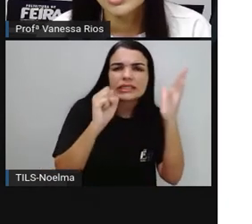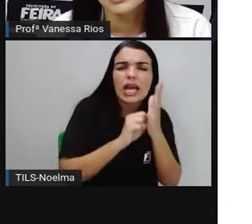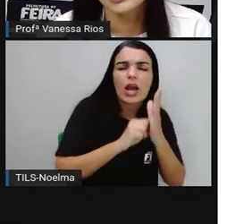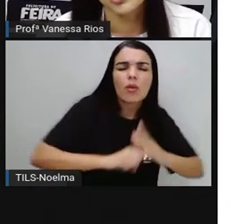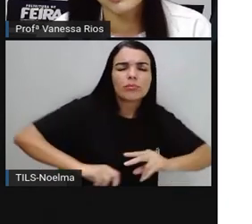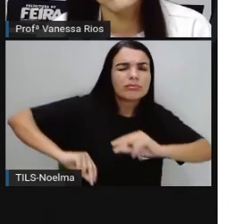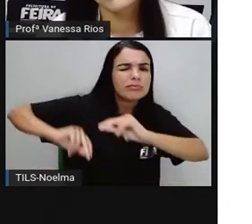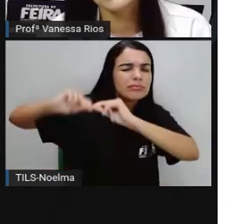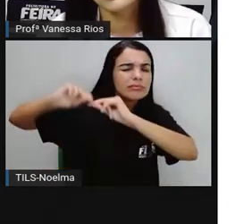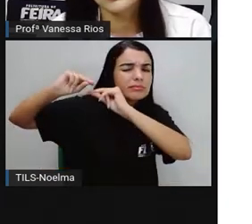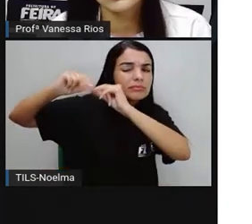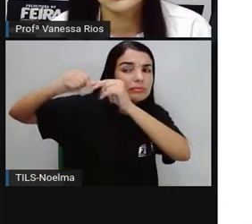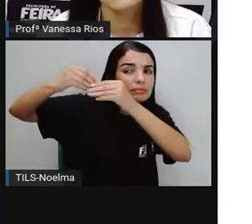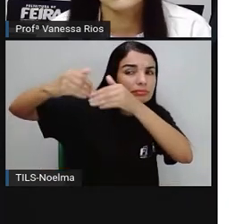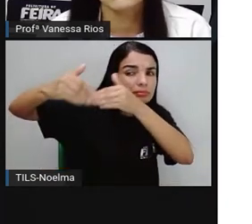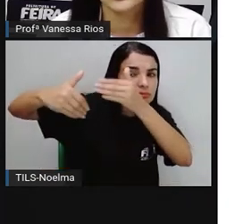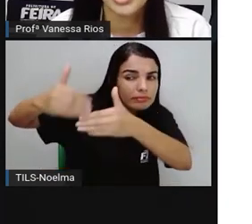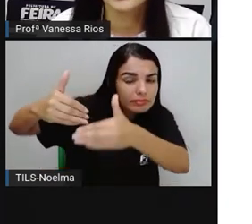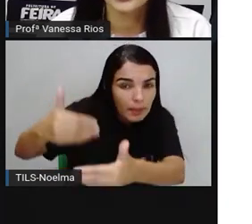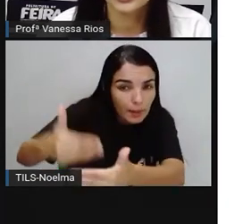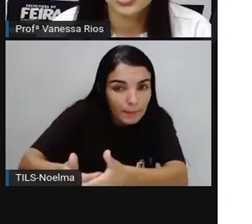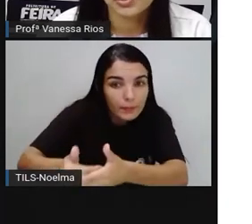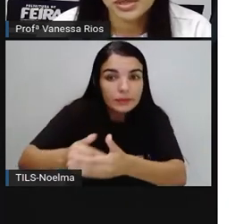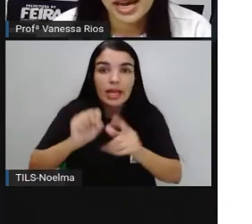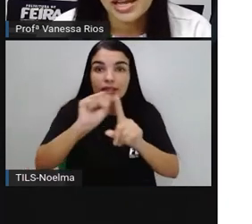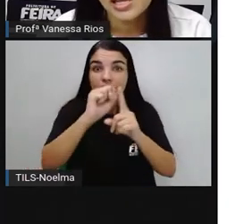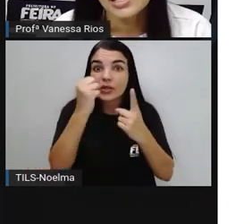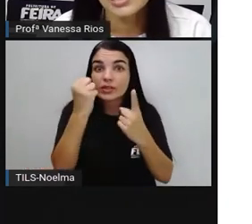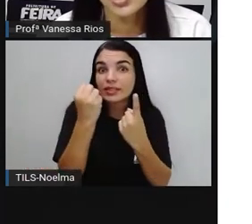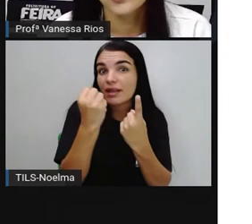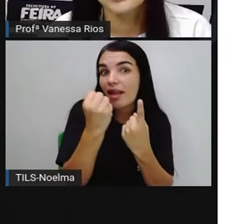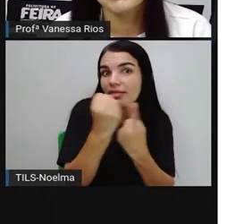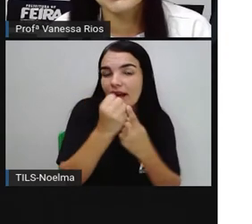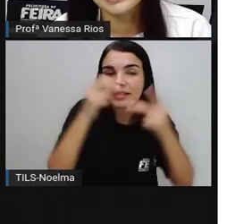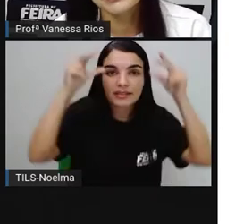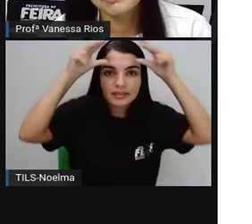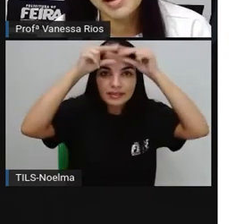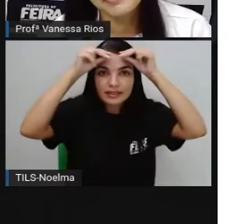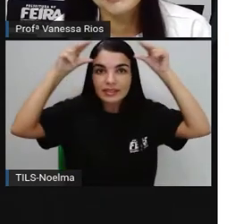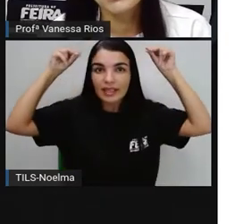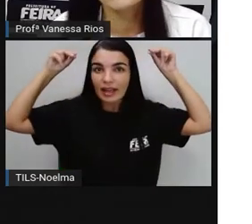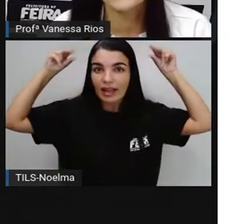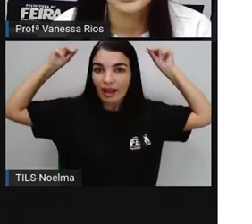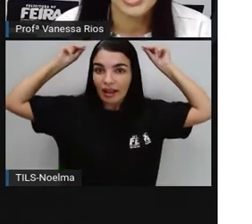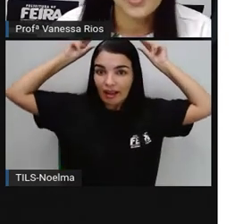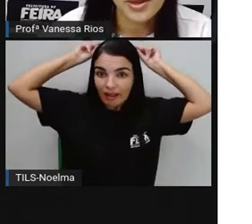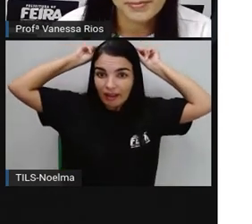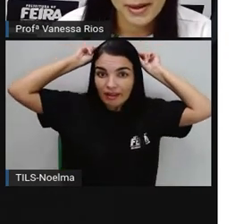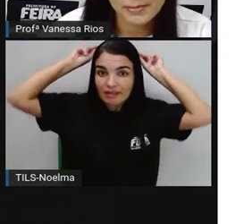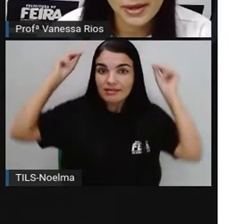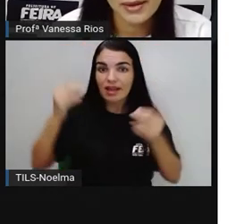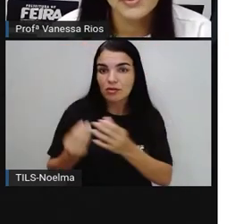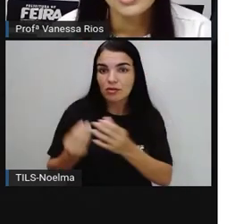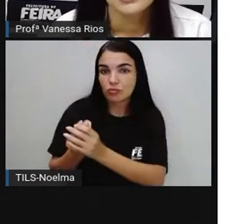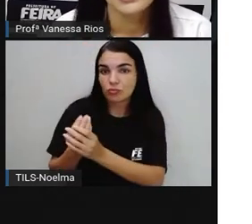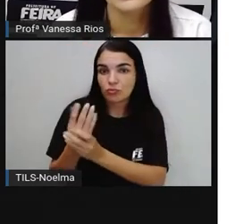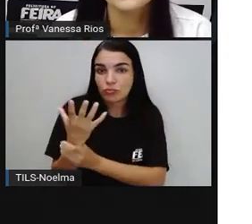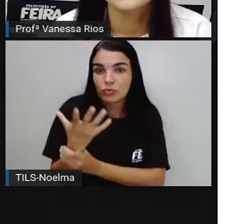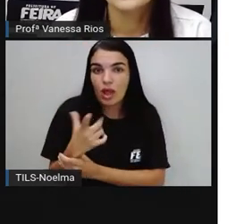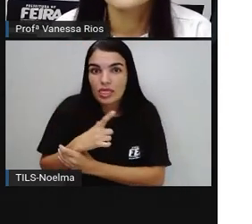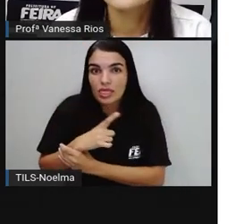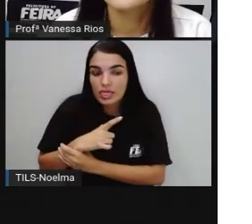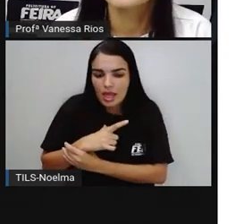espaço e com o avanço nos conhecimentos da astronomia, criou o primeiro mapa mundial em papel